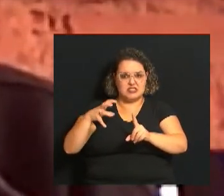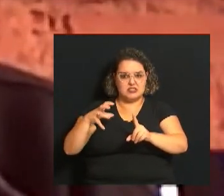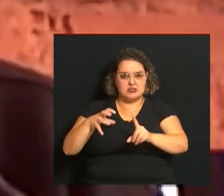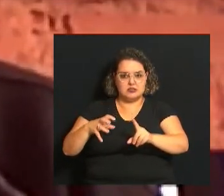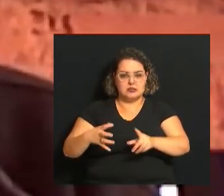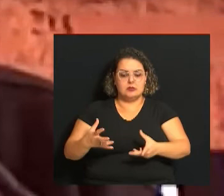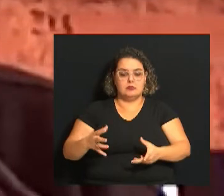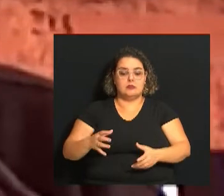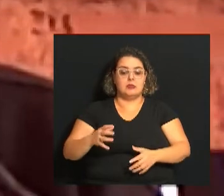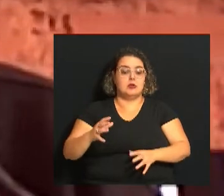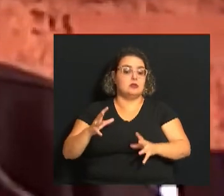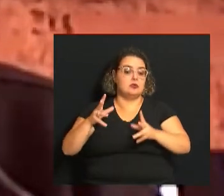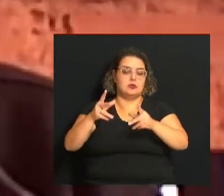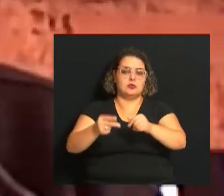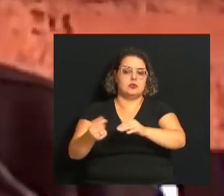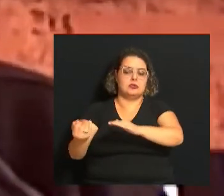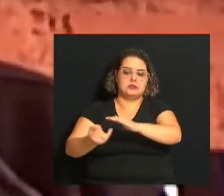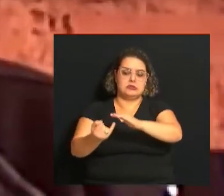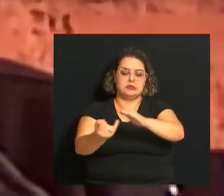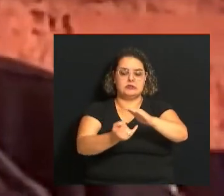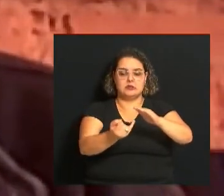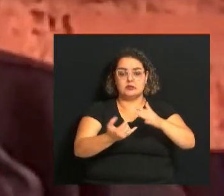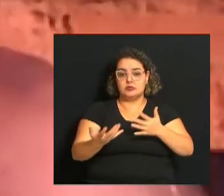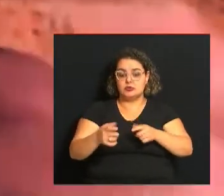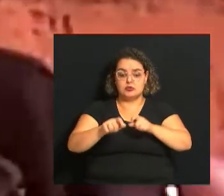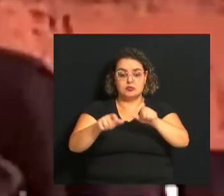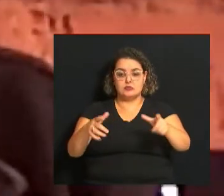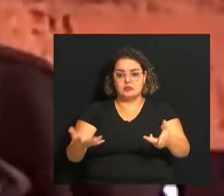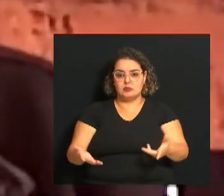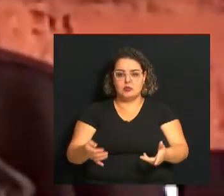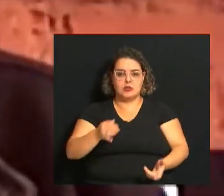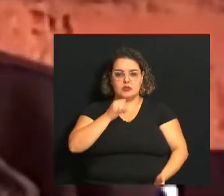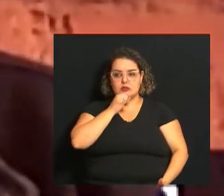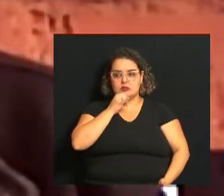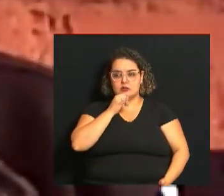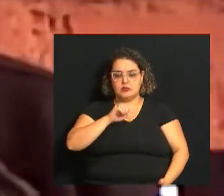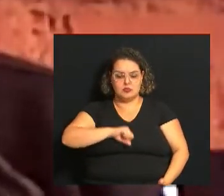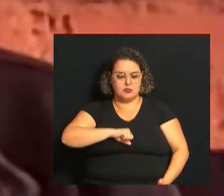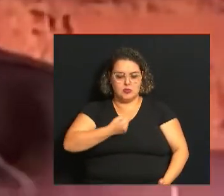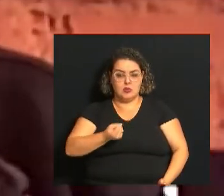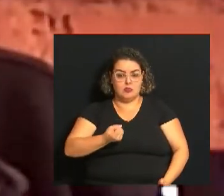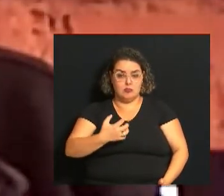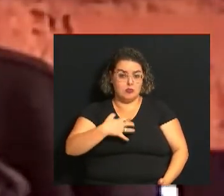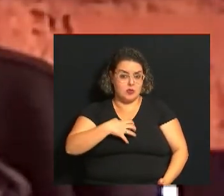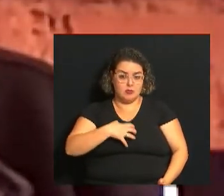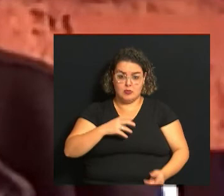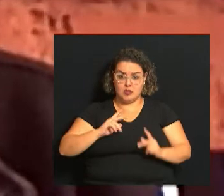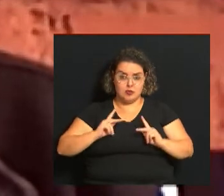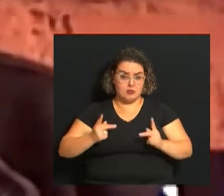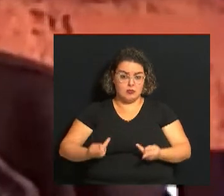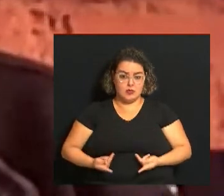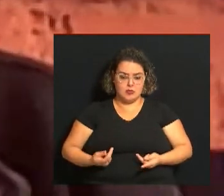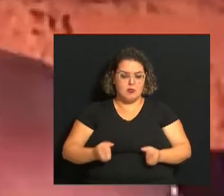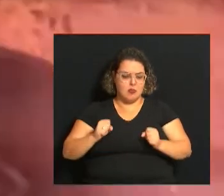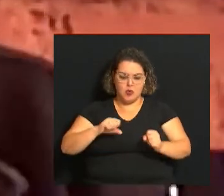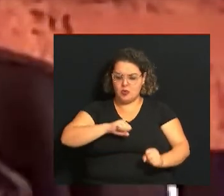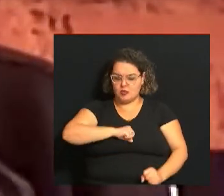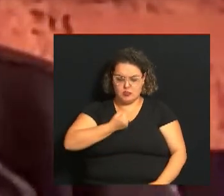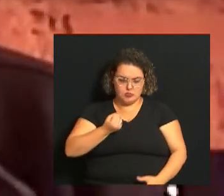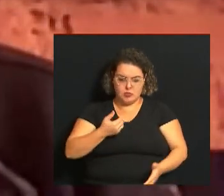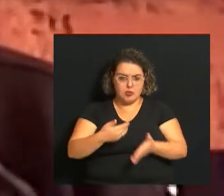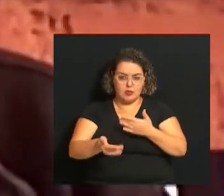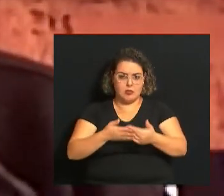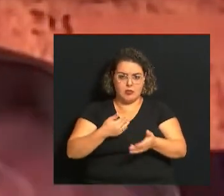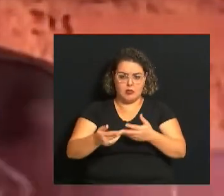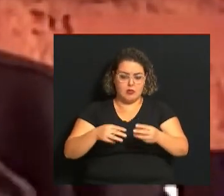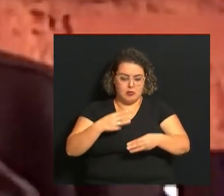instituições. Esse aqui é o maior problema. Porque assim, o ódio é um sentimento humano, todo mundo pode odiar alguma coisa, até macarrão,